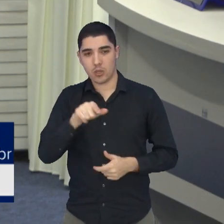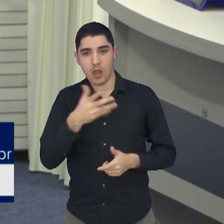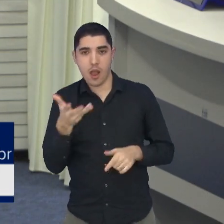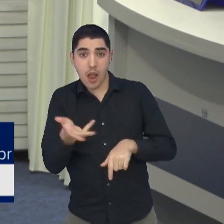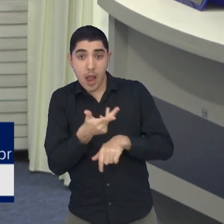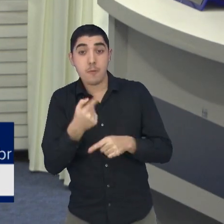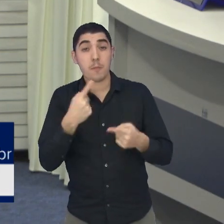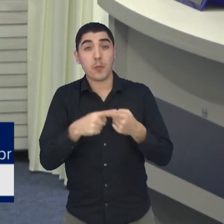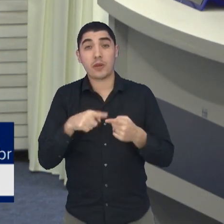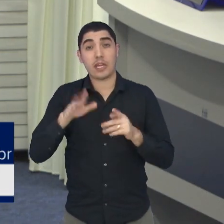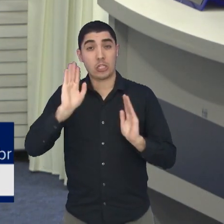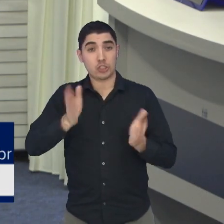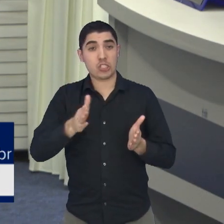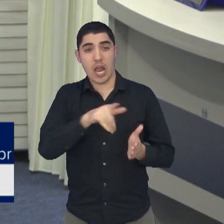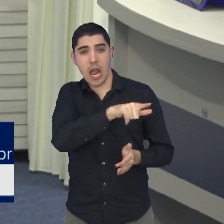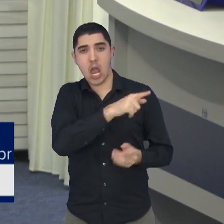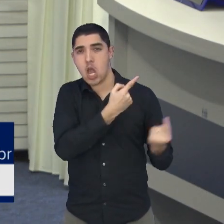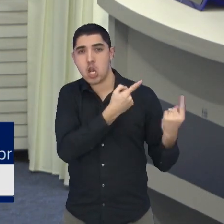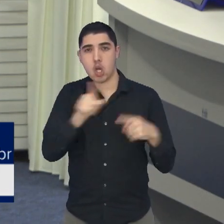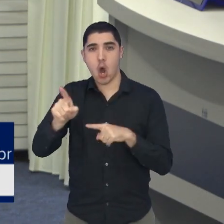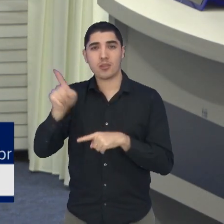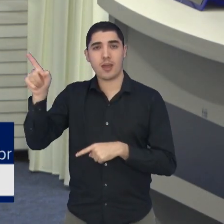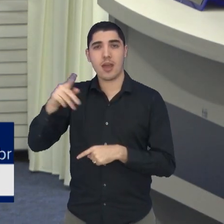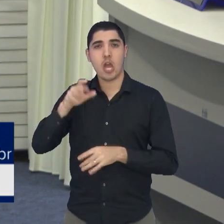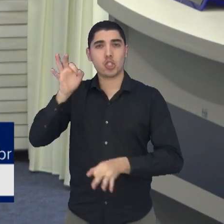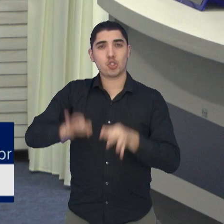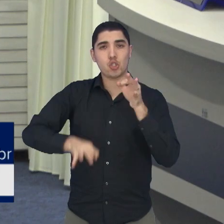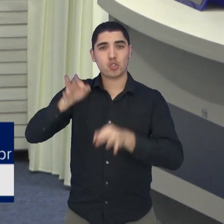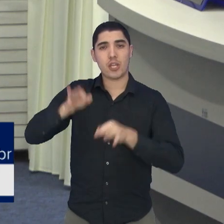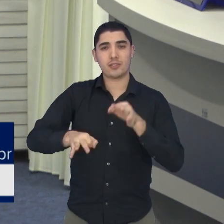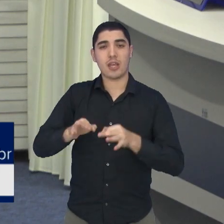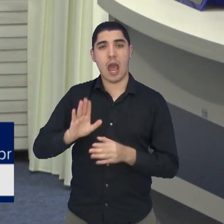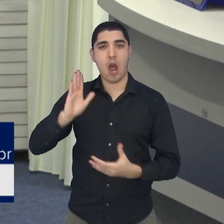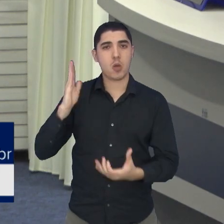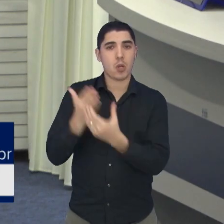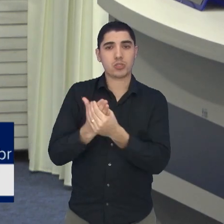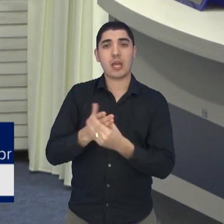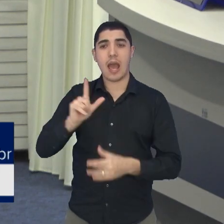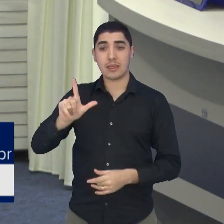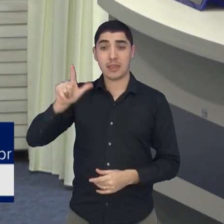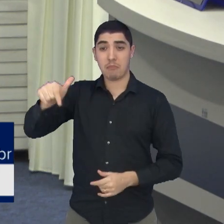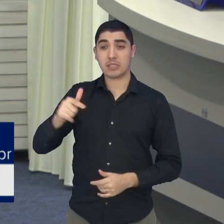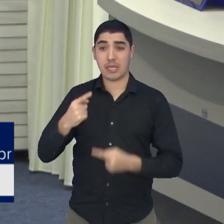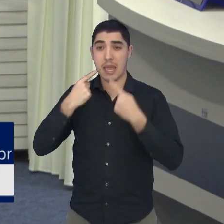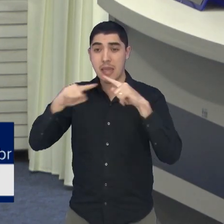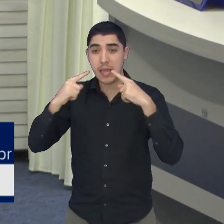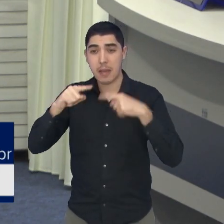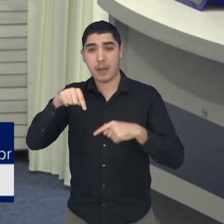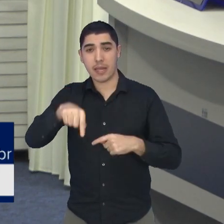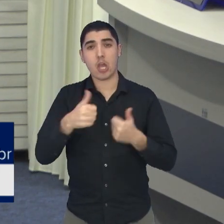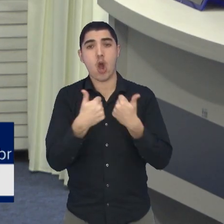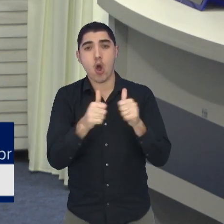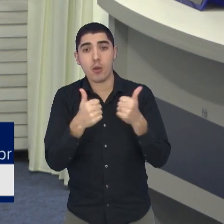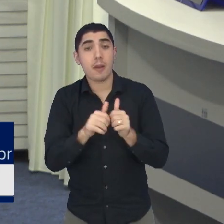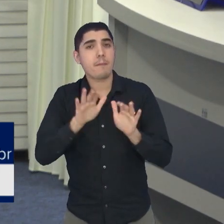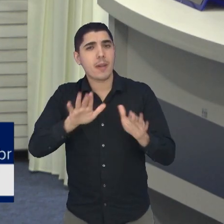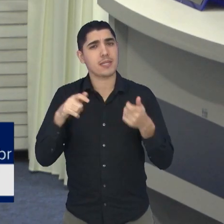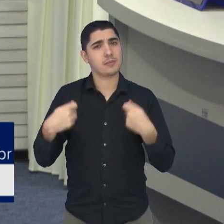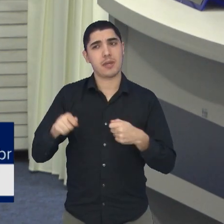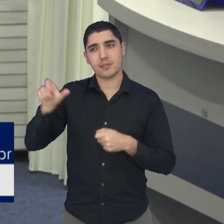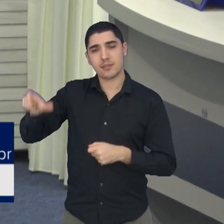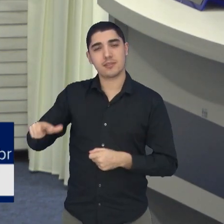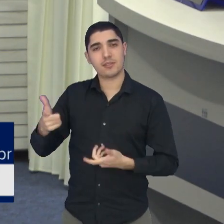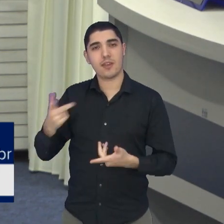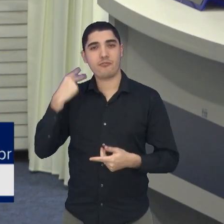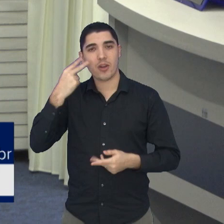justiça barrando que a cidade pudesse aderir 400 ônibus elétricos, depois vem aqui falar de transporte público, né? Deveria ter um pouquinho até de